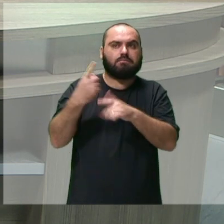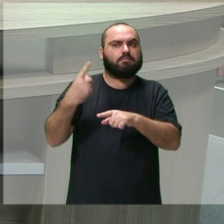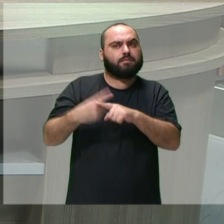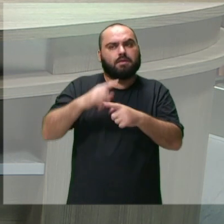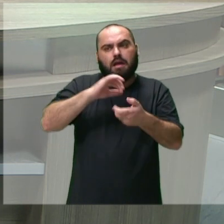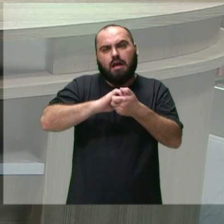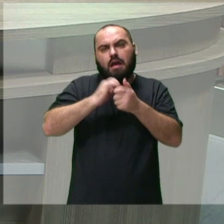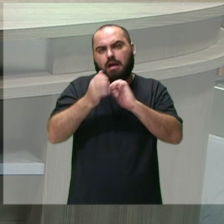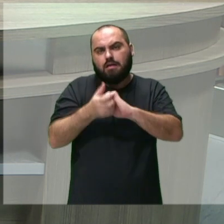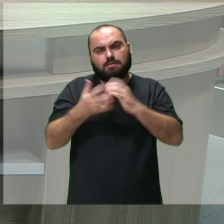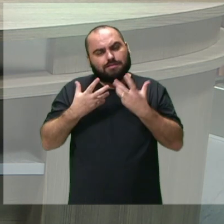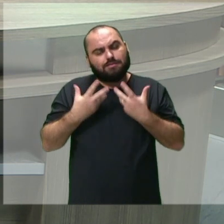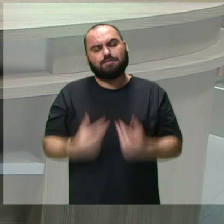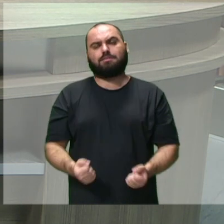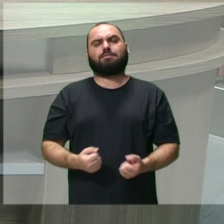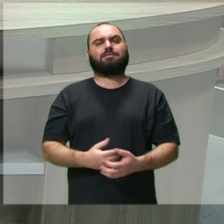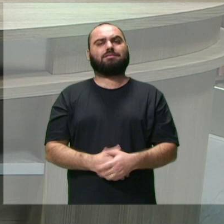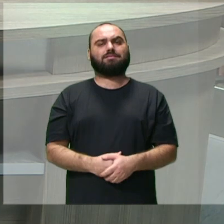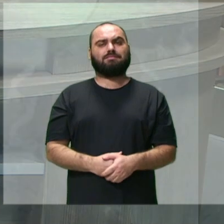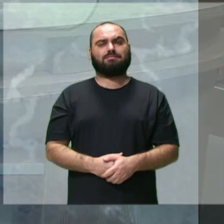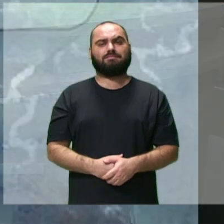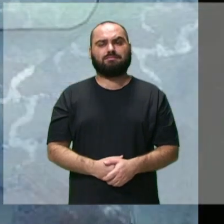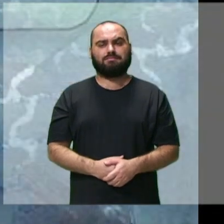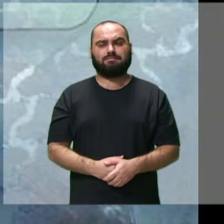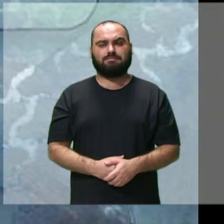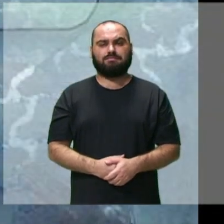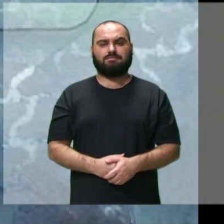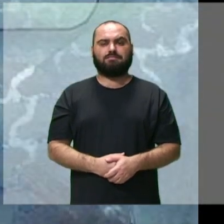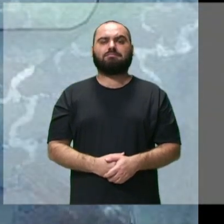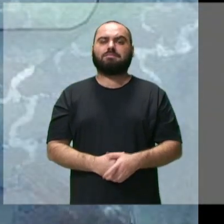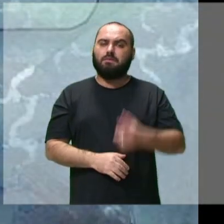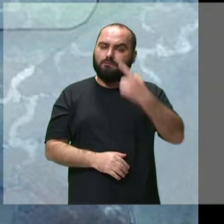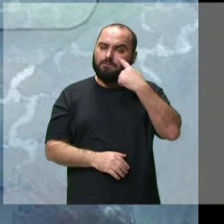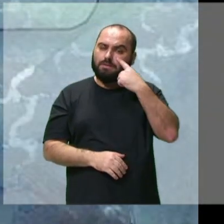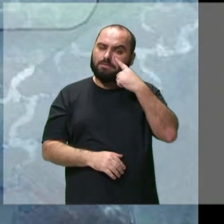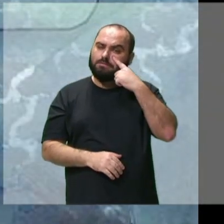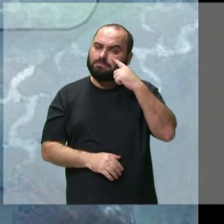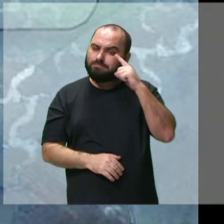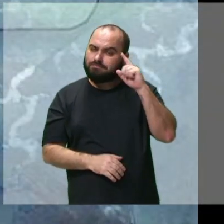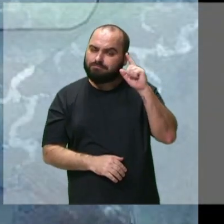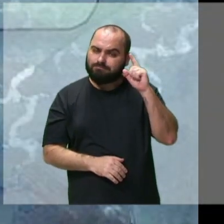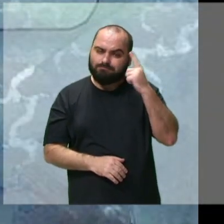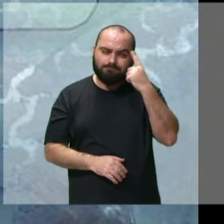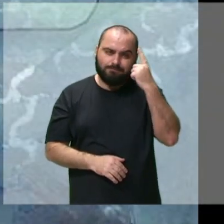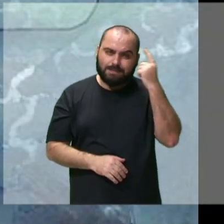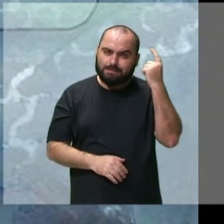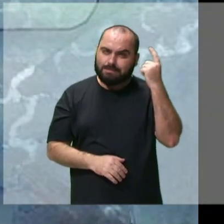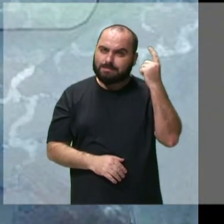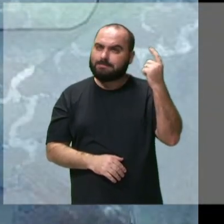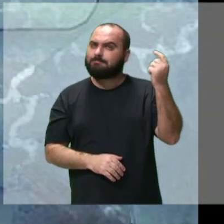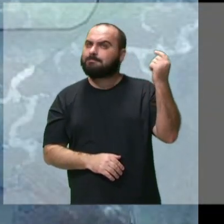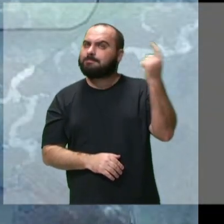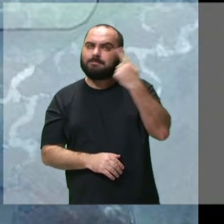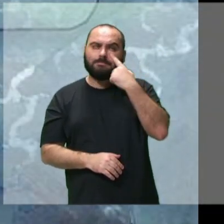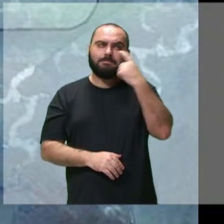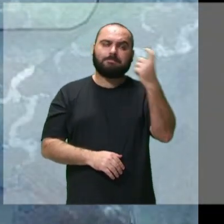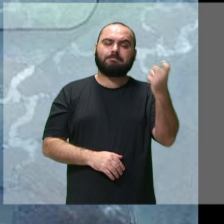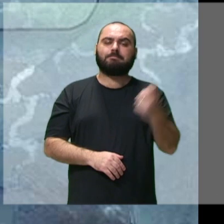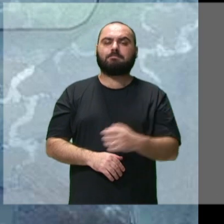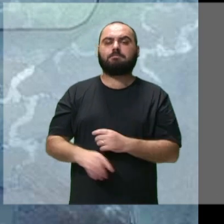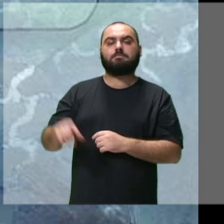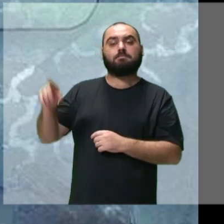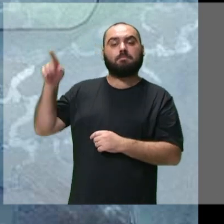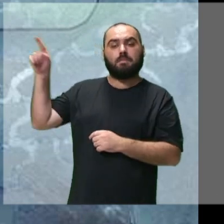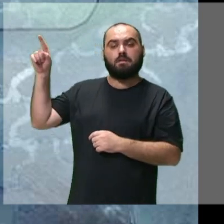permite, né? A arte, eu vejo nela uma coisa bastante interessante, onde você desenvolve a imaginação e a criatividade. E ali você tem